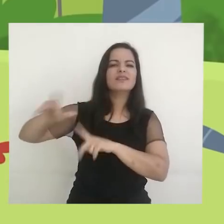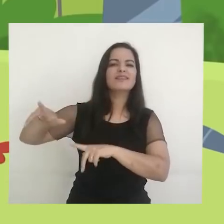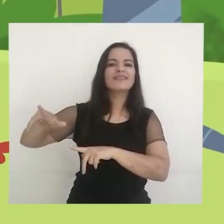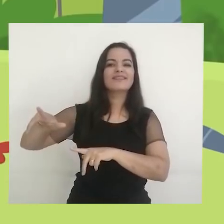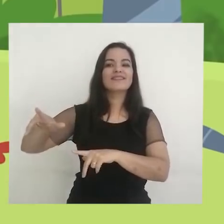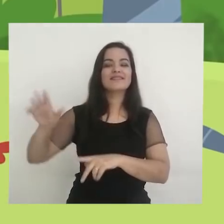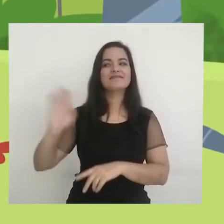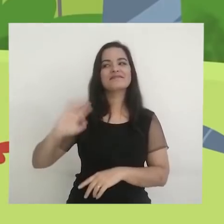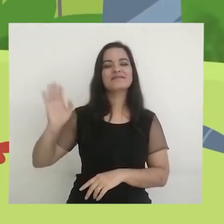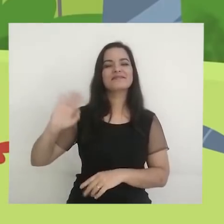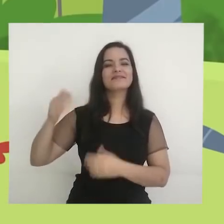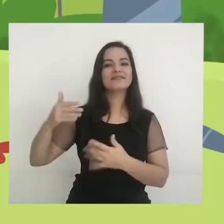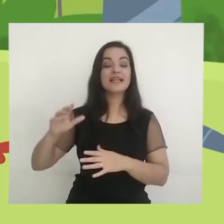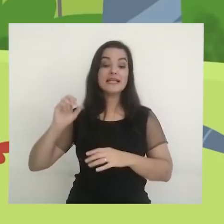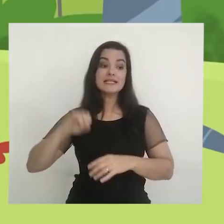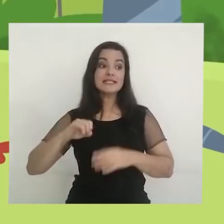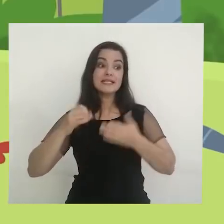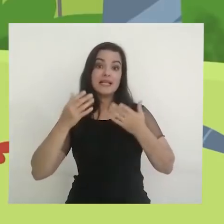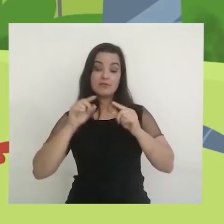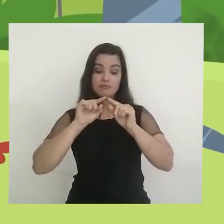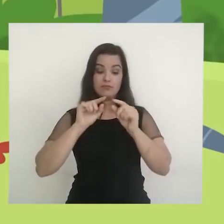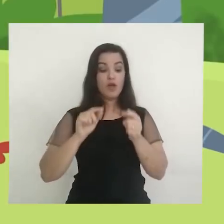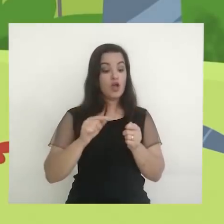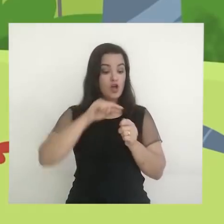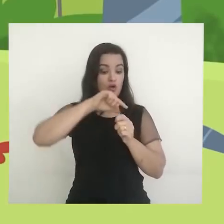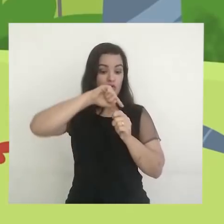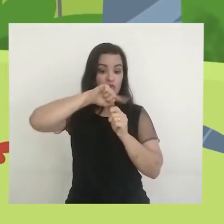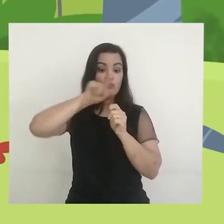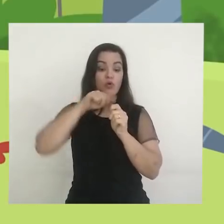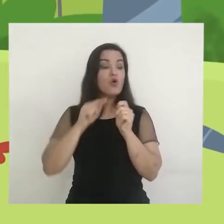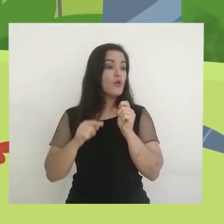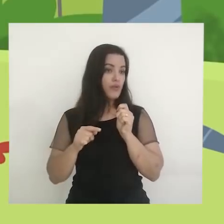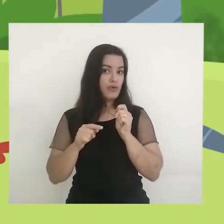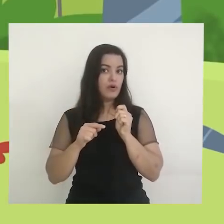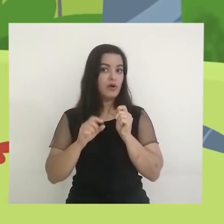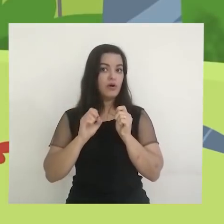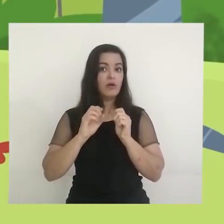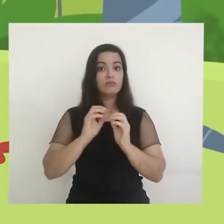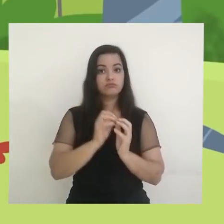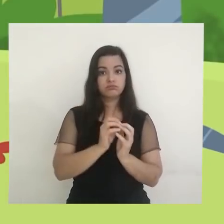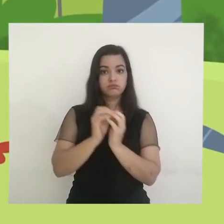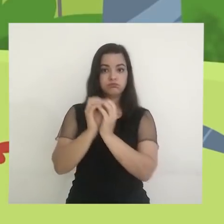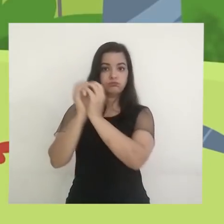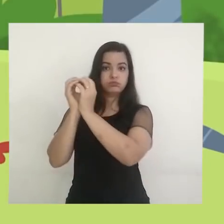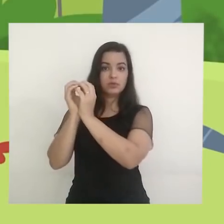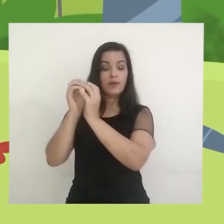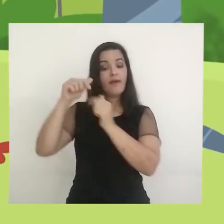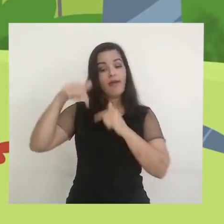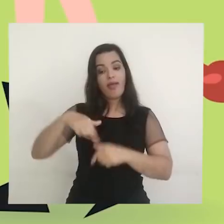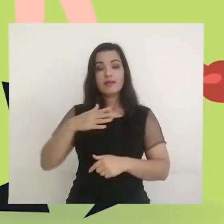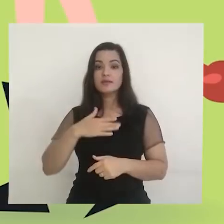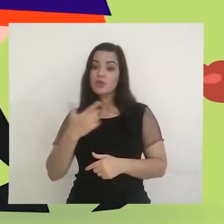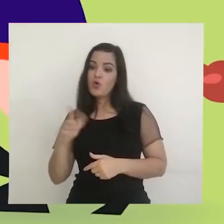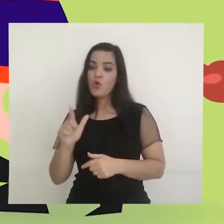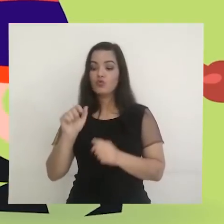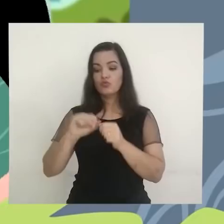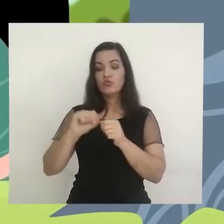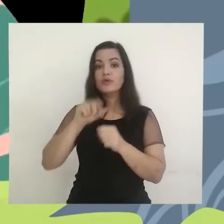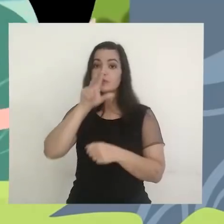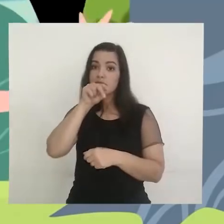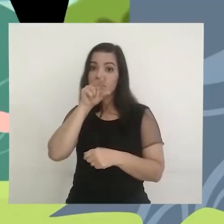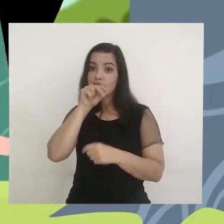Se esse fazedor de bolhas redondo faz bolhas redondas, esse vai fazer bolhas em formato de patinhos. Será?